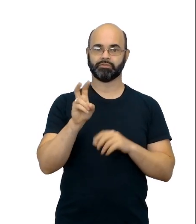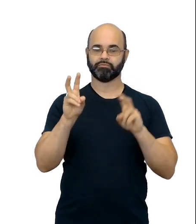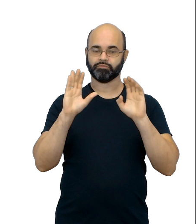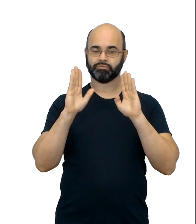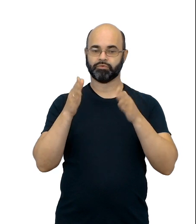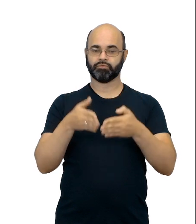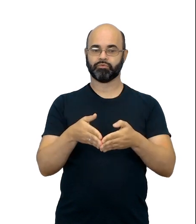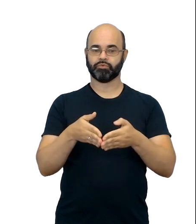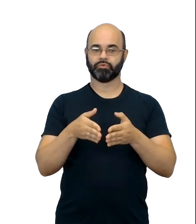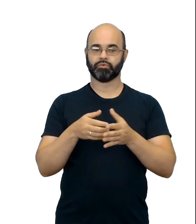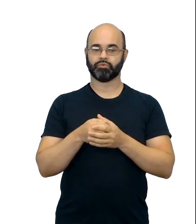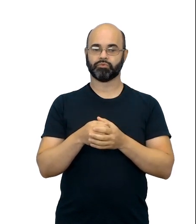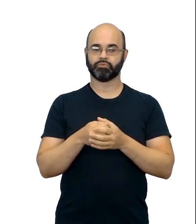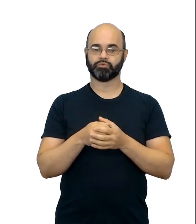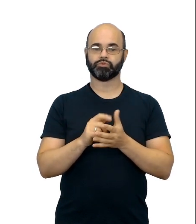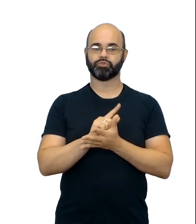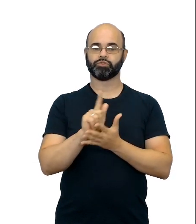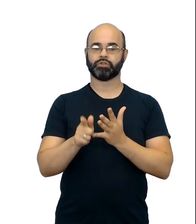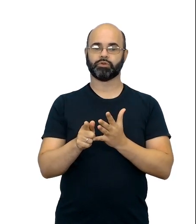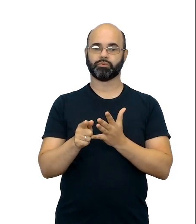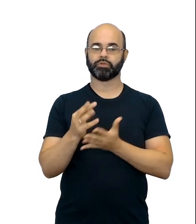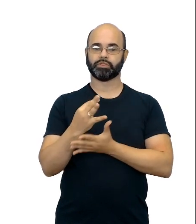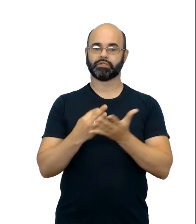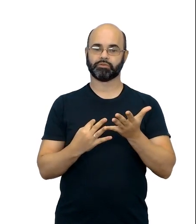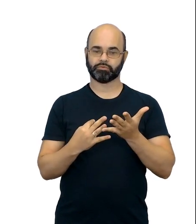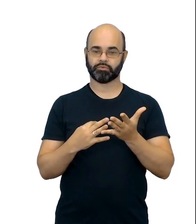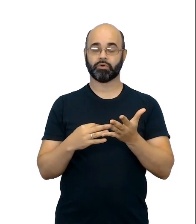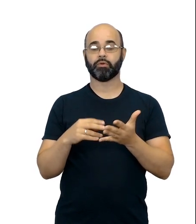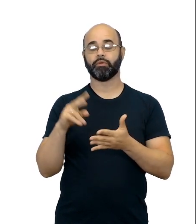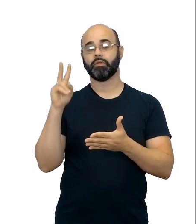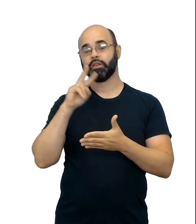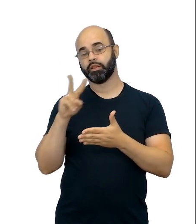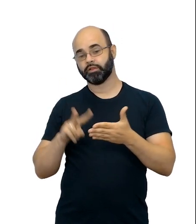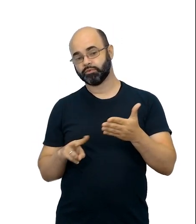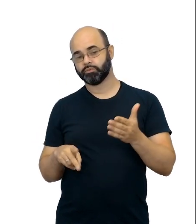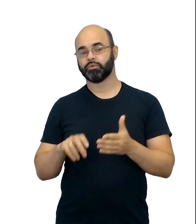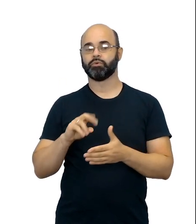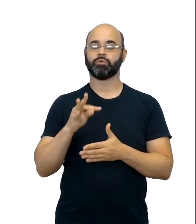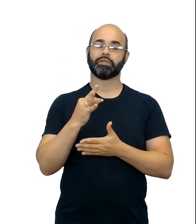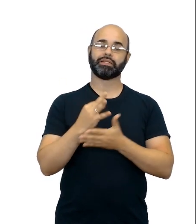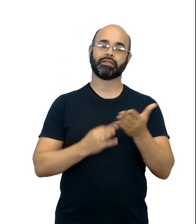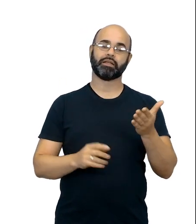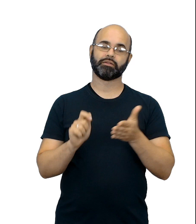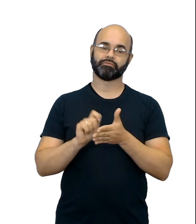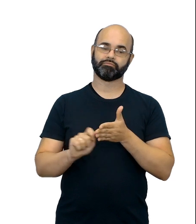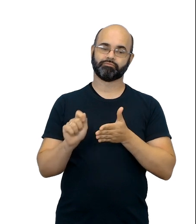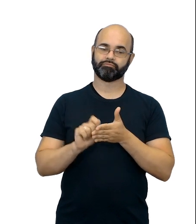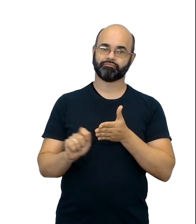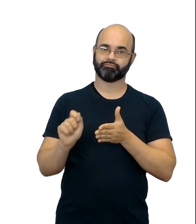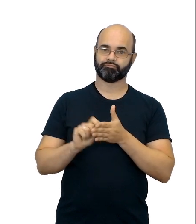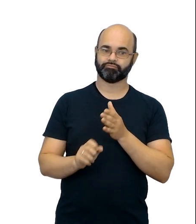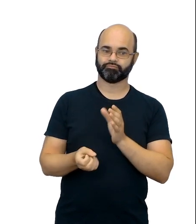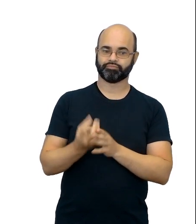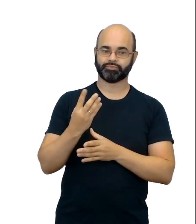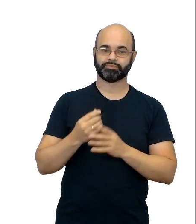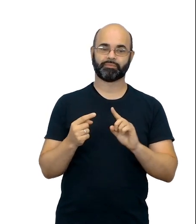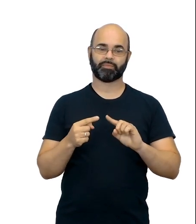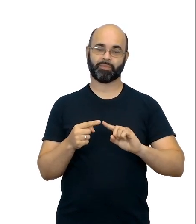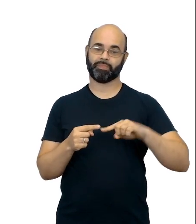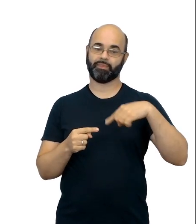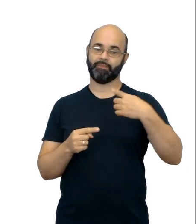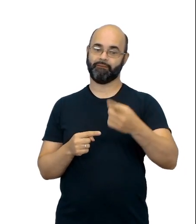gêneros textuais, tendo como foco a leitura e a produção textual. A seguir, nós vamos analisar